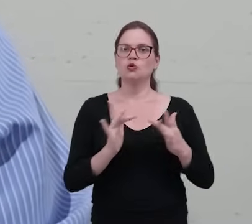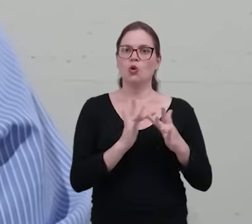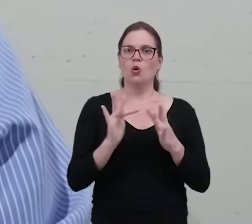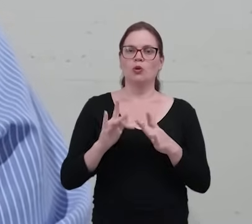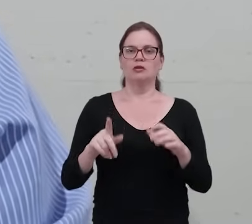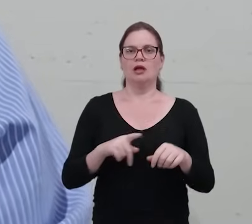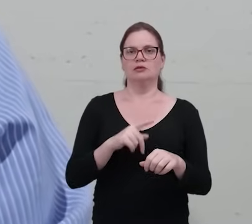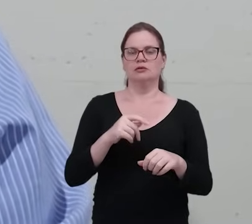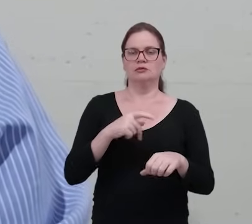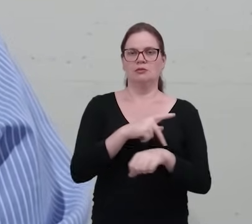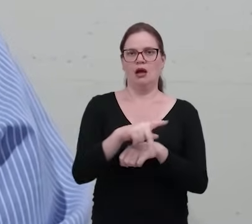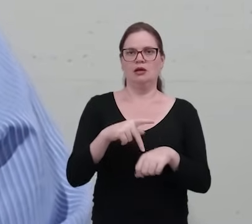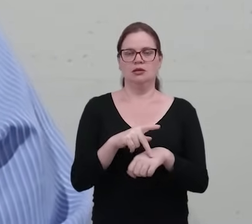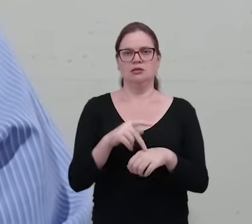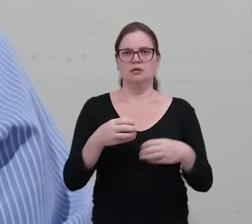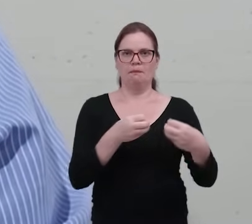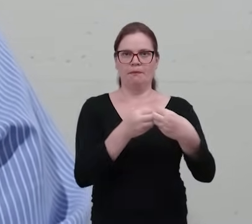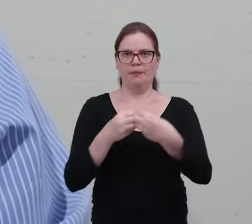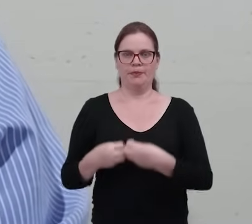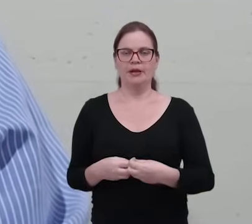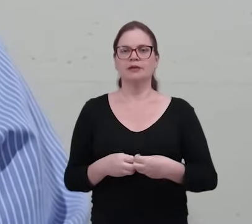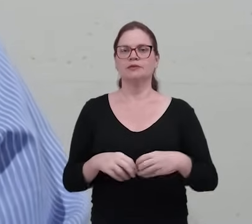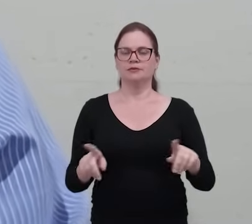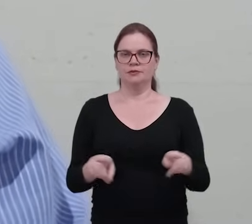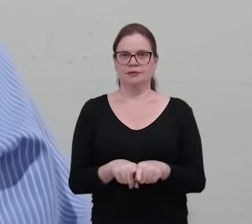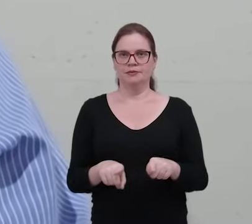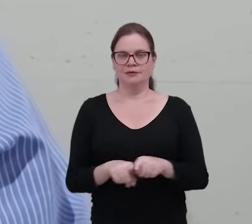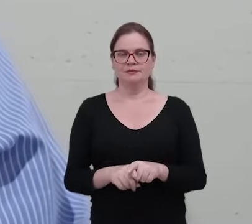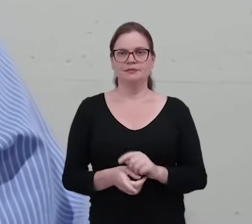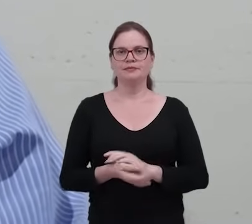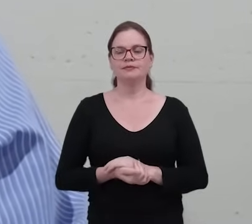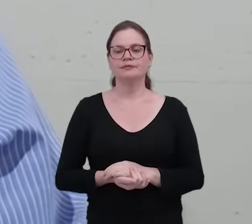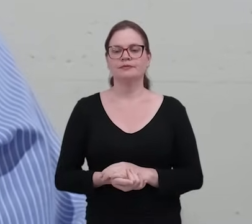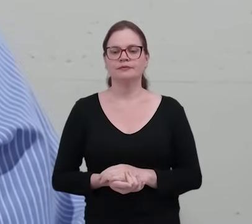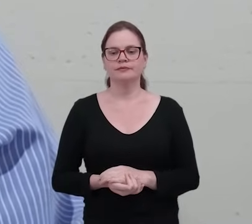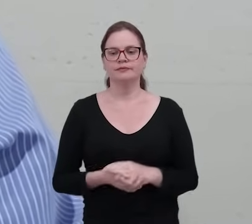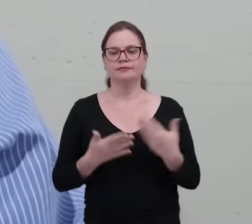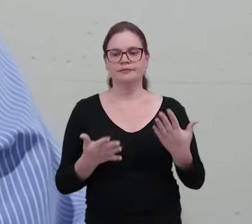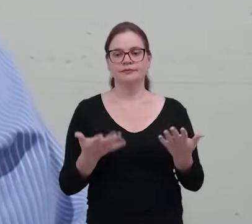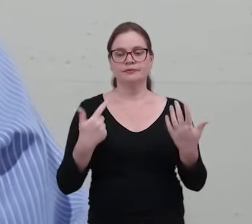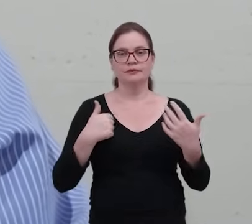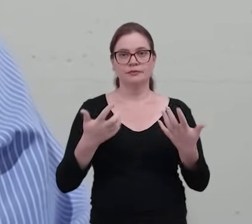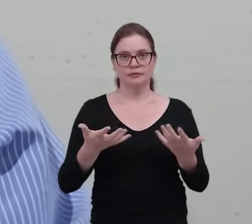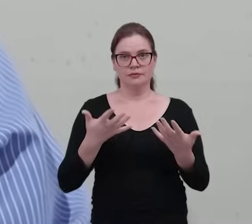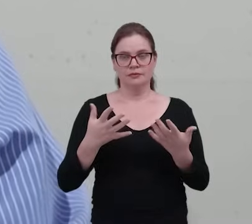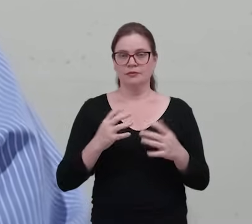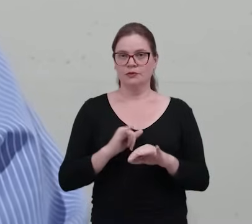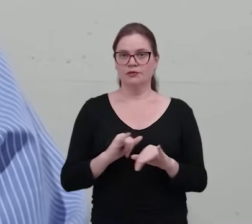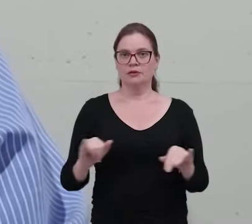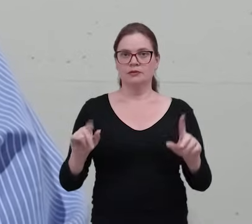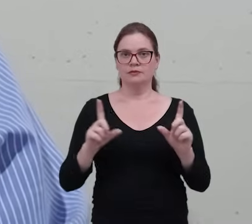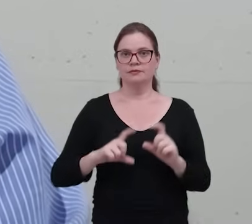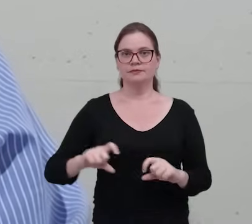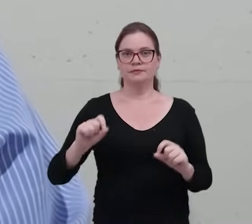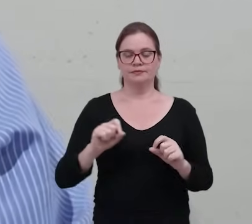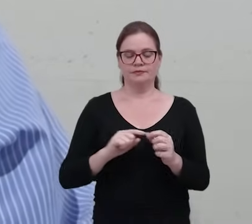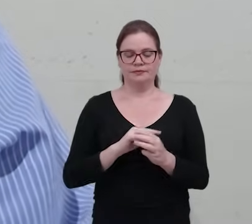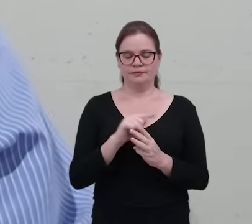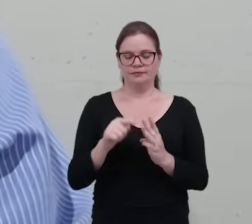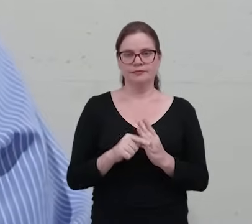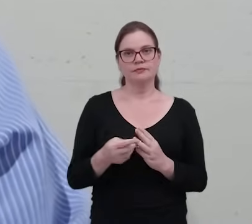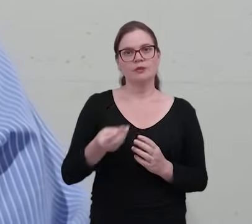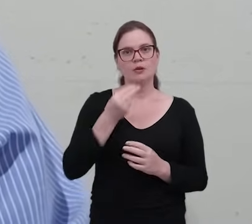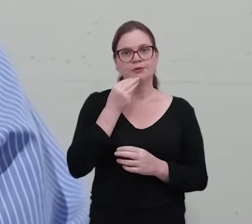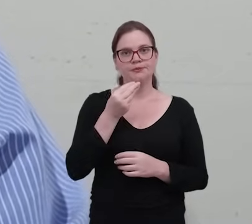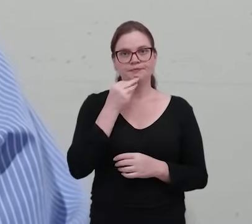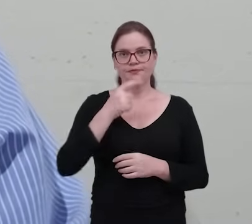2 igrejas com os pastores que se achegaram a nós. Mas eu queria dizer para os irmãos que nesses 3 momentos